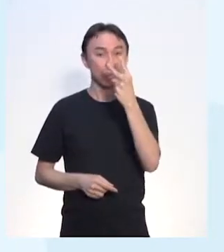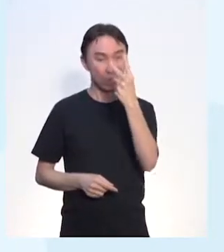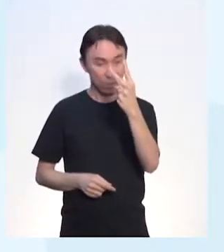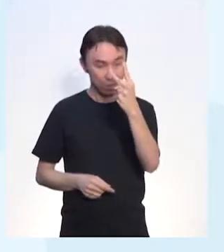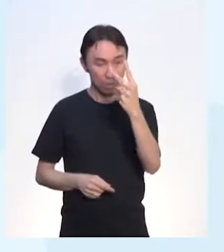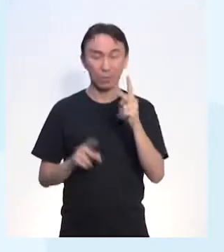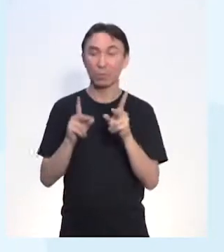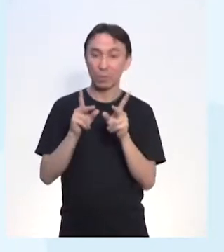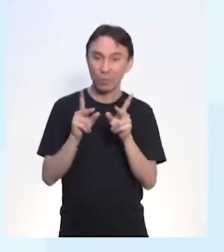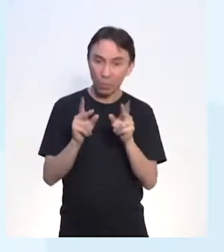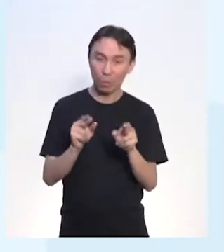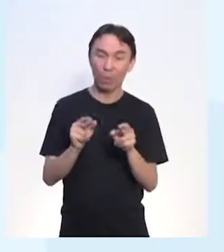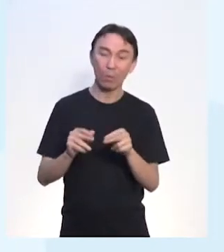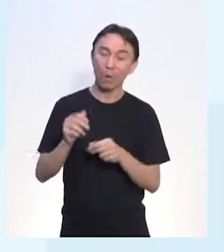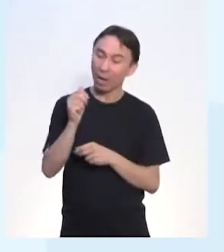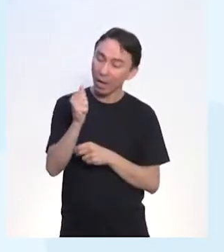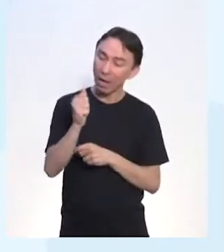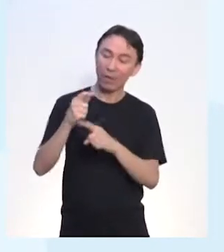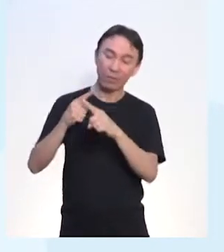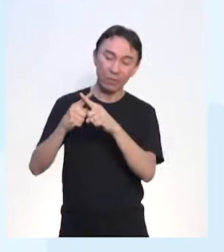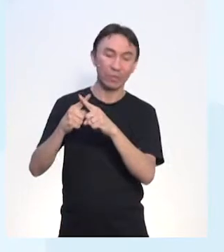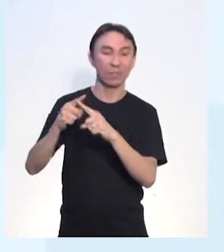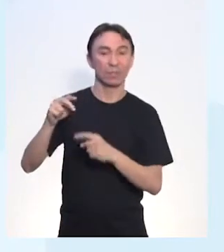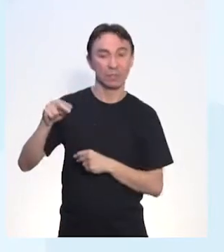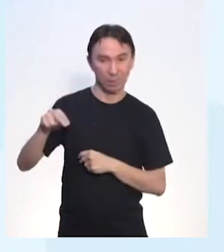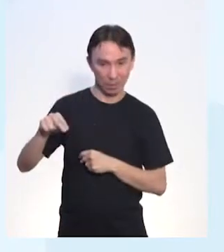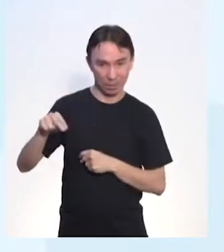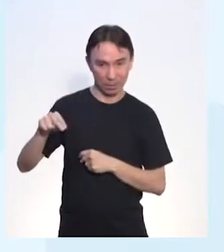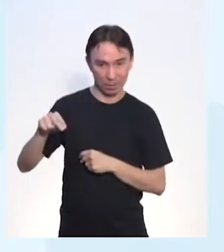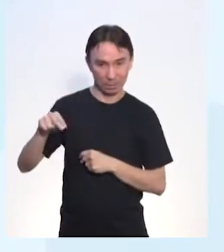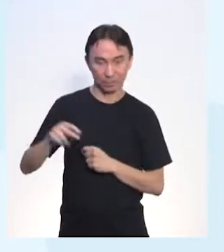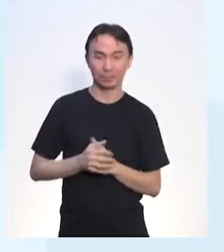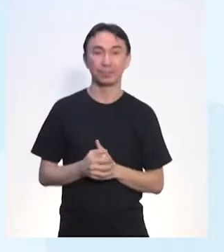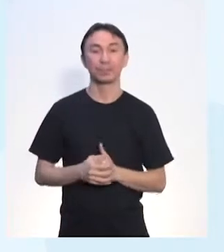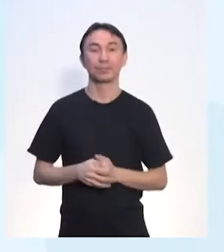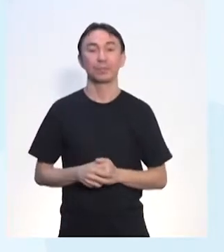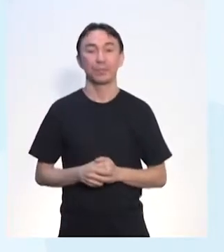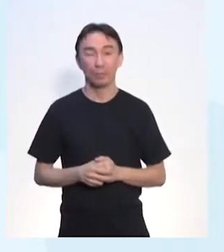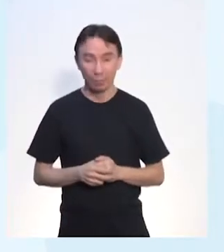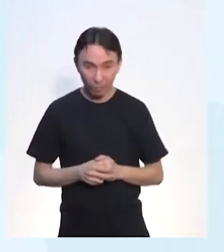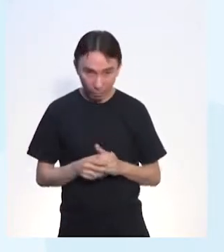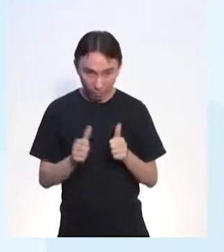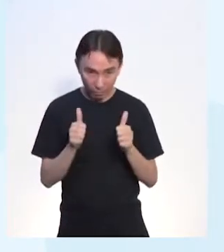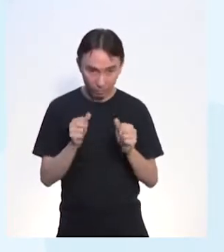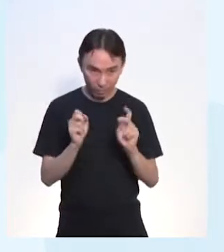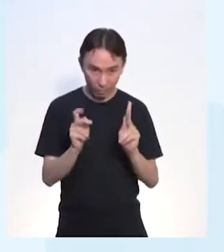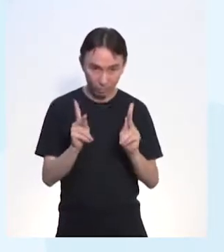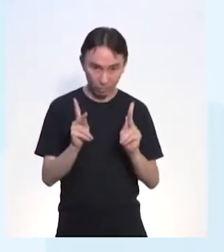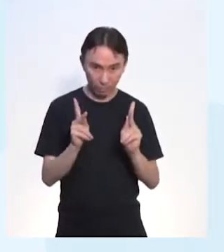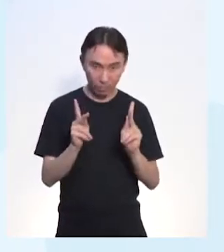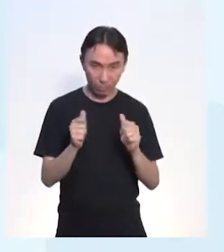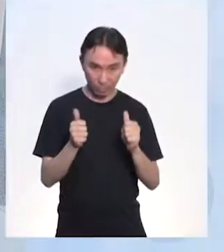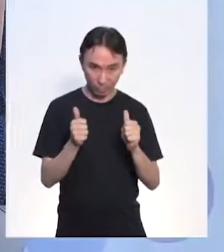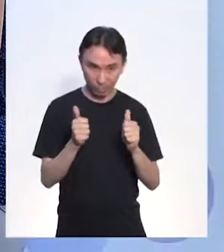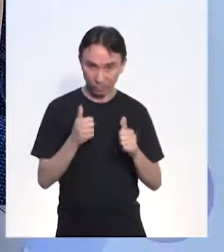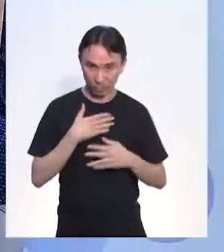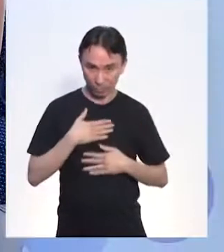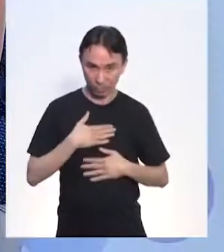C ao quadrado, igual a A vezes N. Tudo bem por enquanto? Tudo